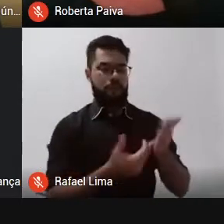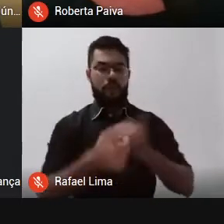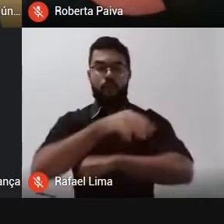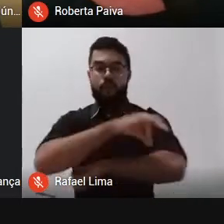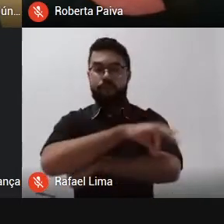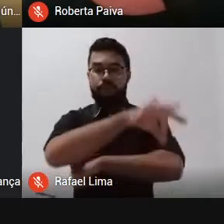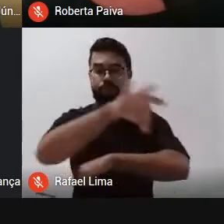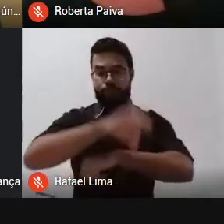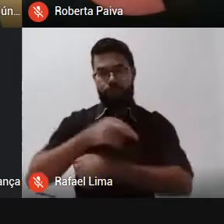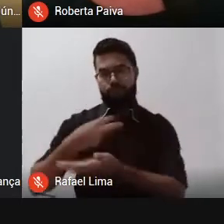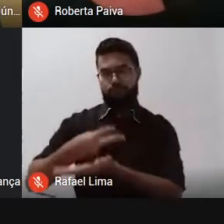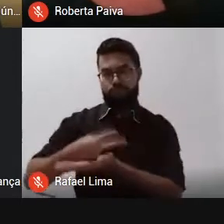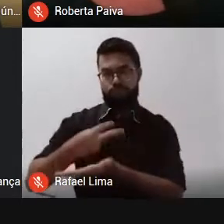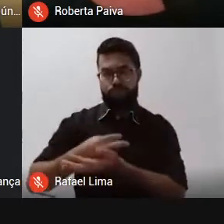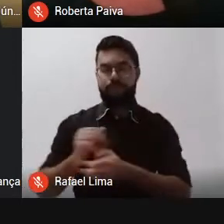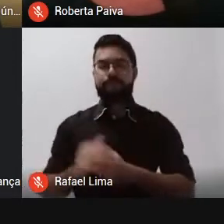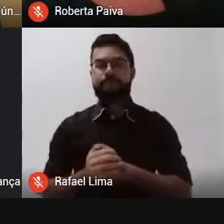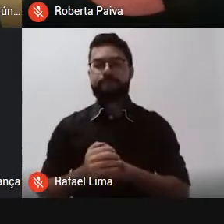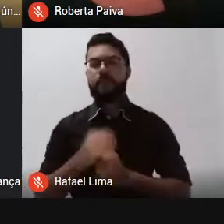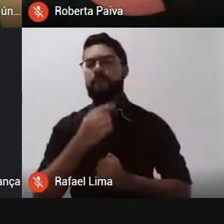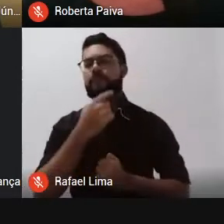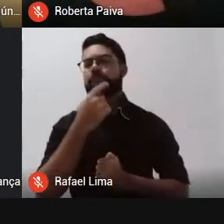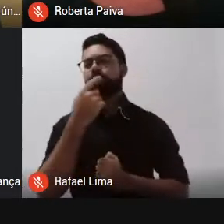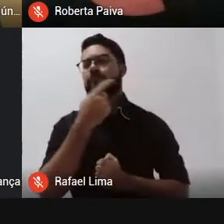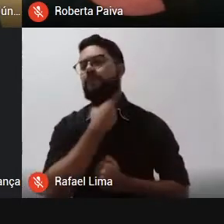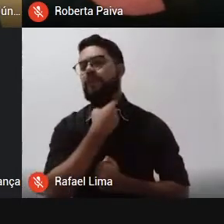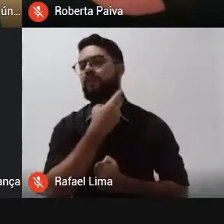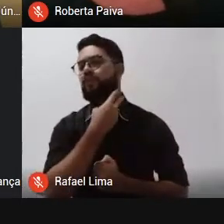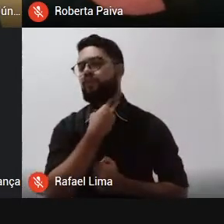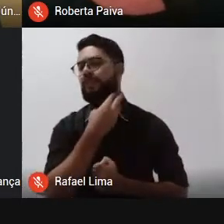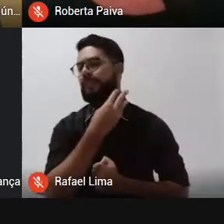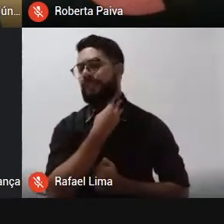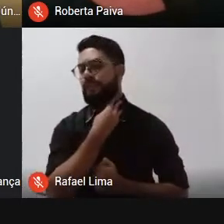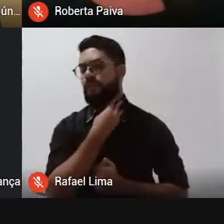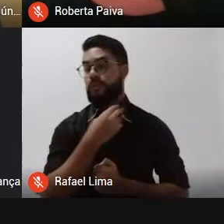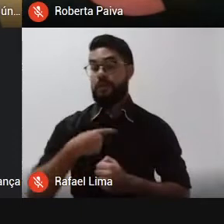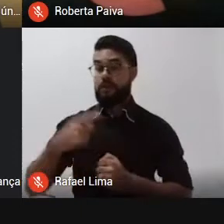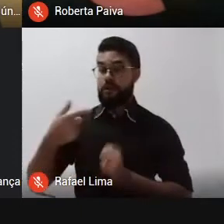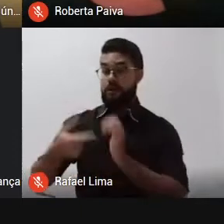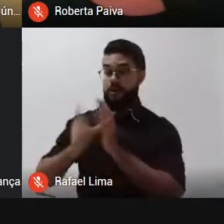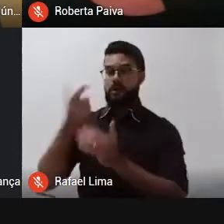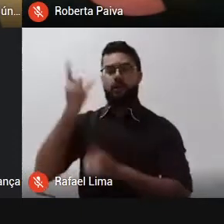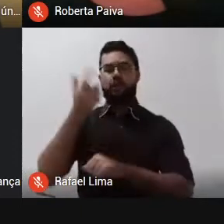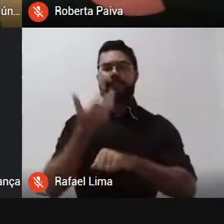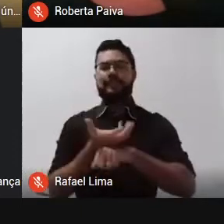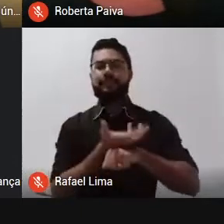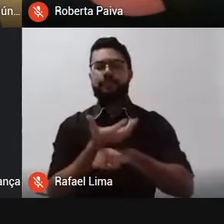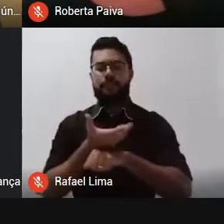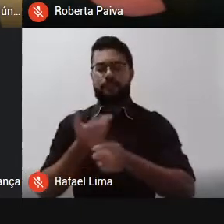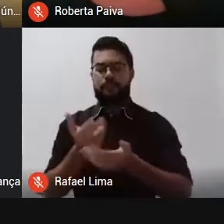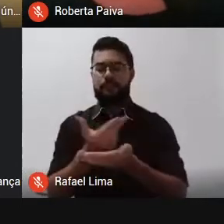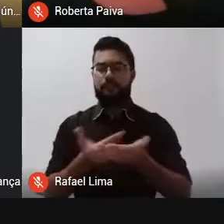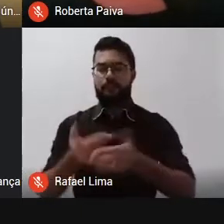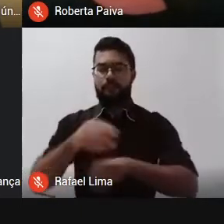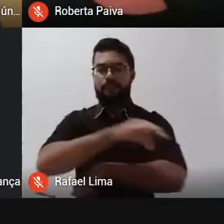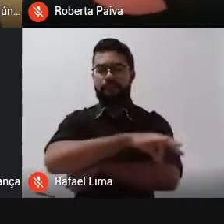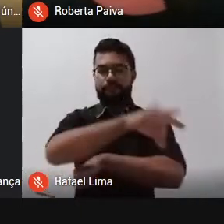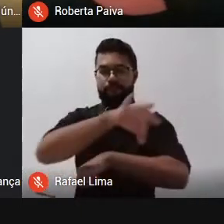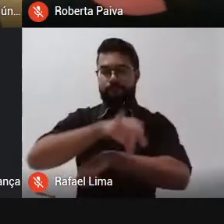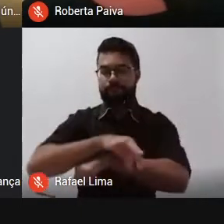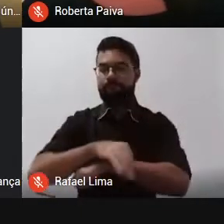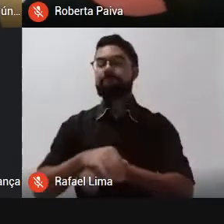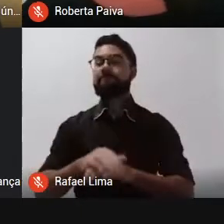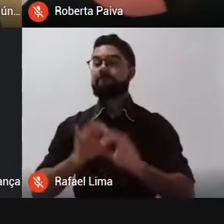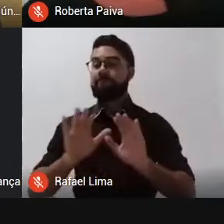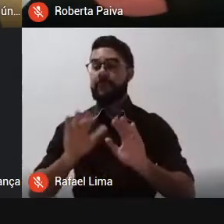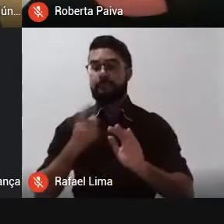tínhamos duas disciplinas no segundo ano, desenho arquitetônico e desenho auxiliado por computador. Então, eu escolhi algumas disciplinas para